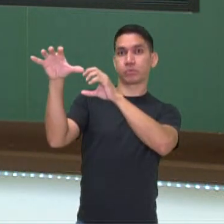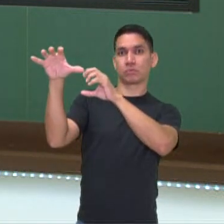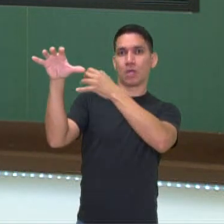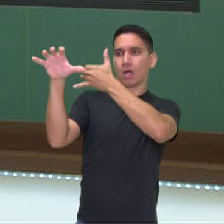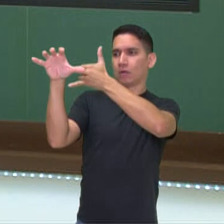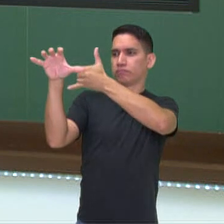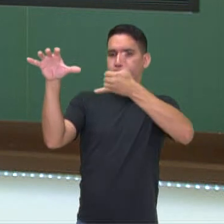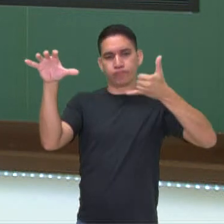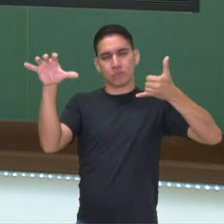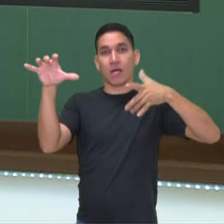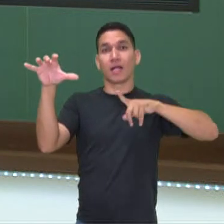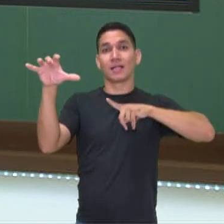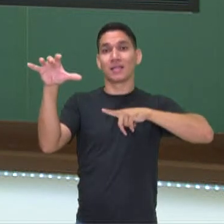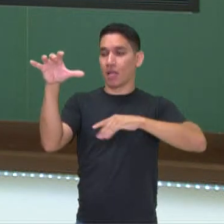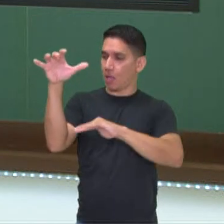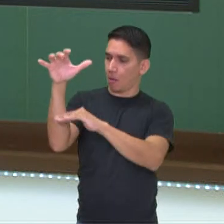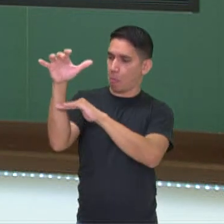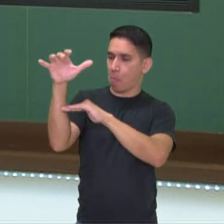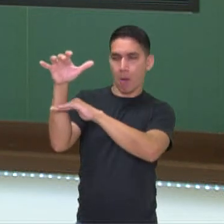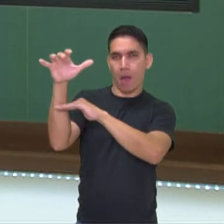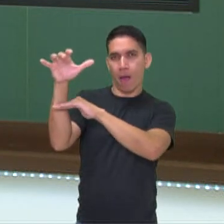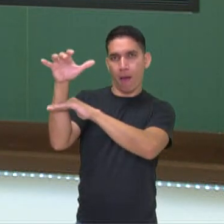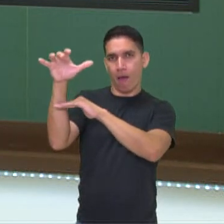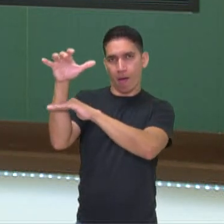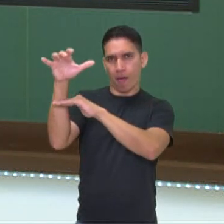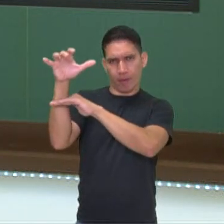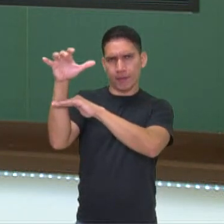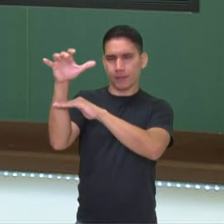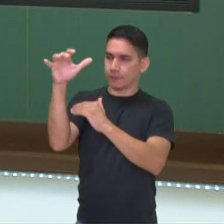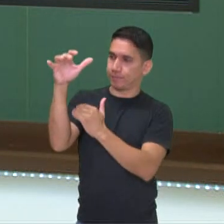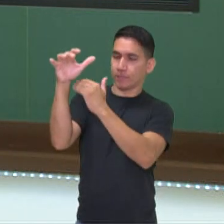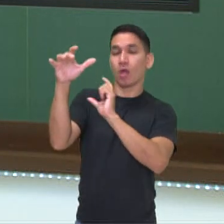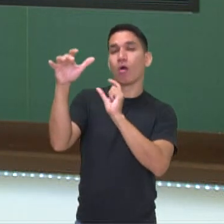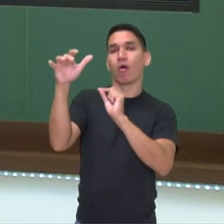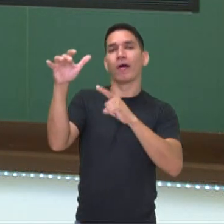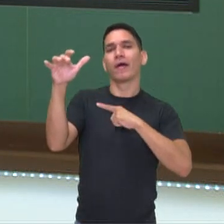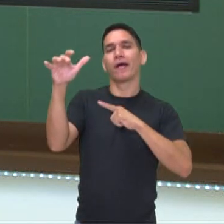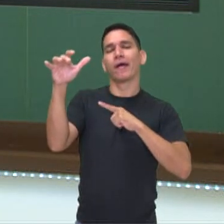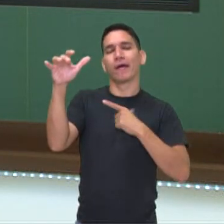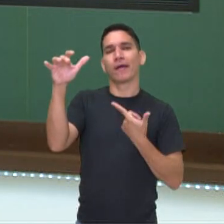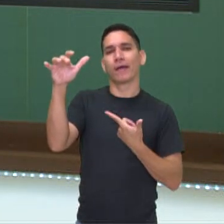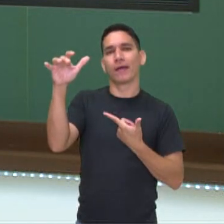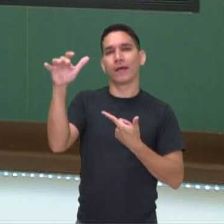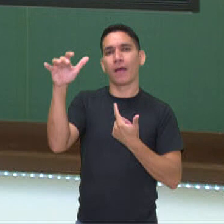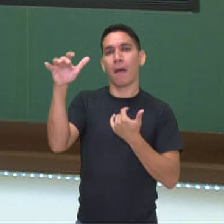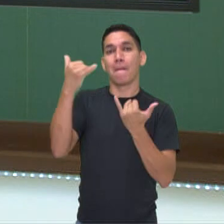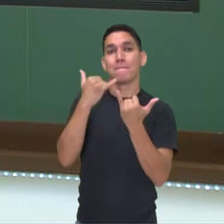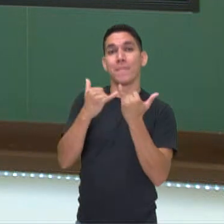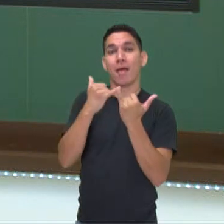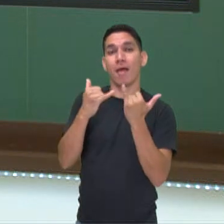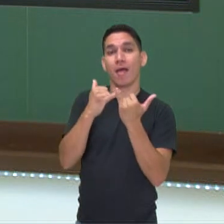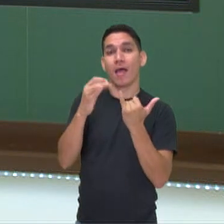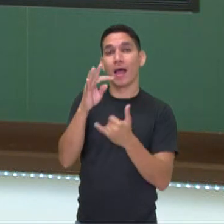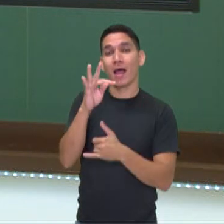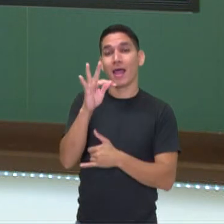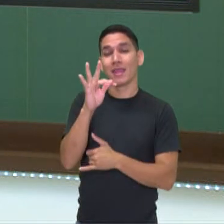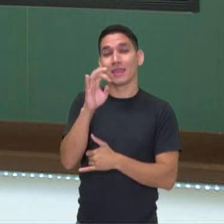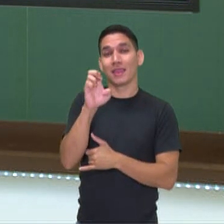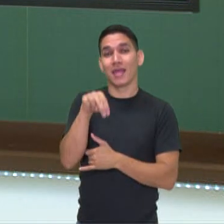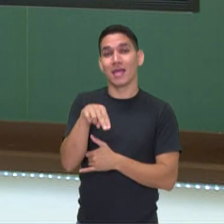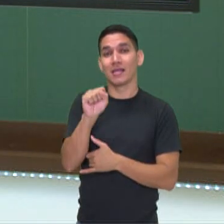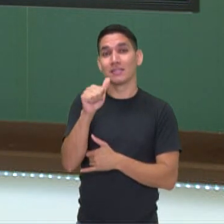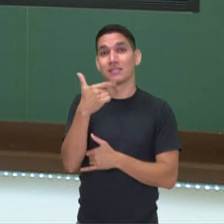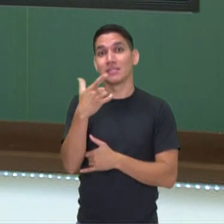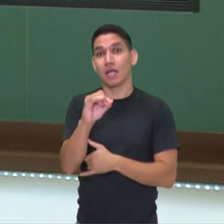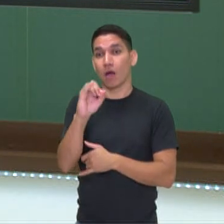altas. No meio do poste, nas camadas superiores, nós vamos ter ali a média tensão, aquela que é destinada para